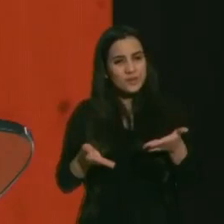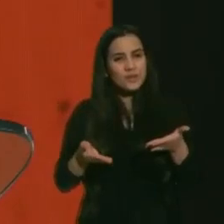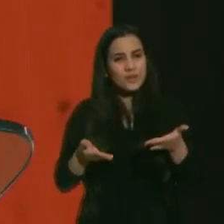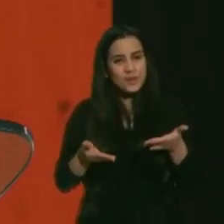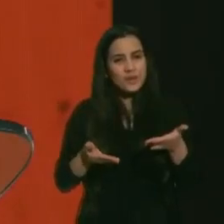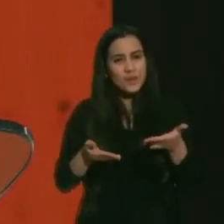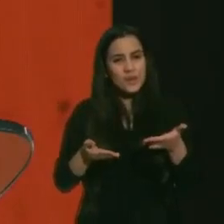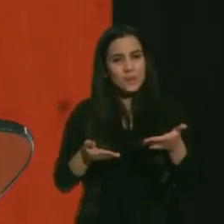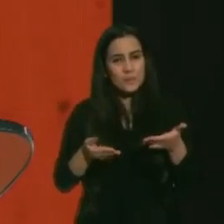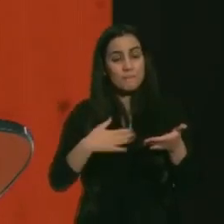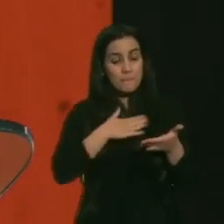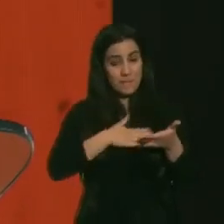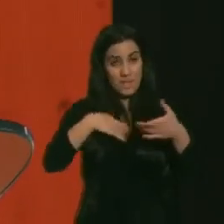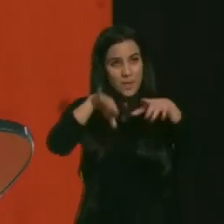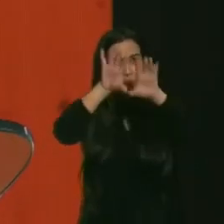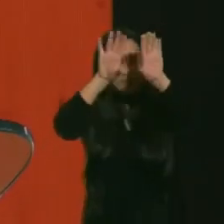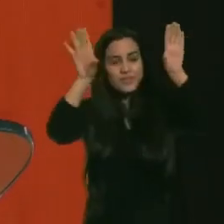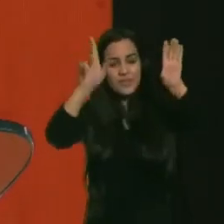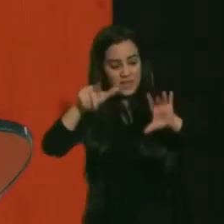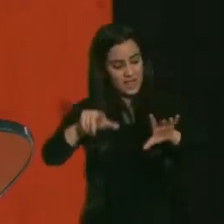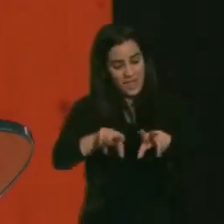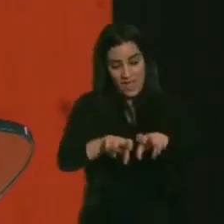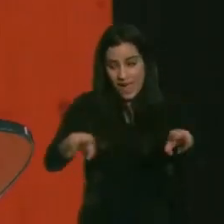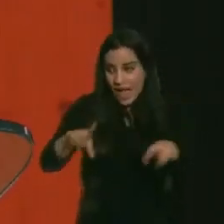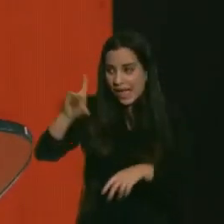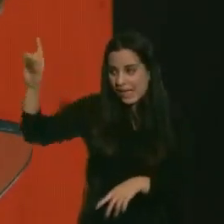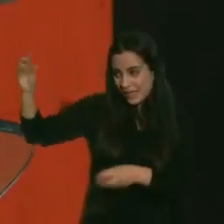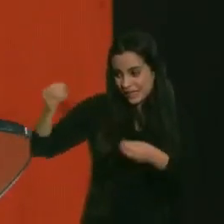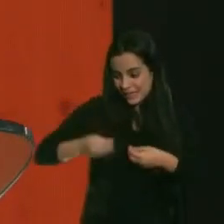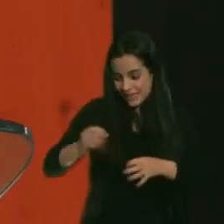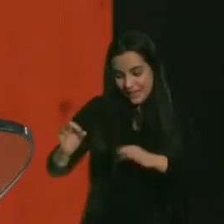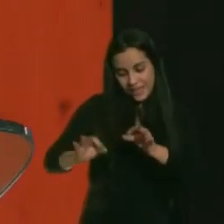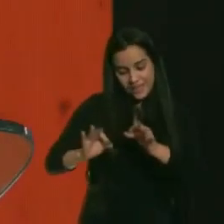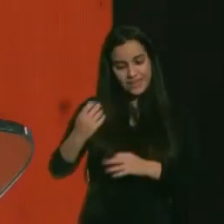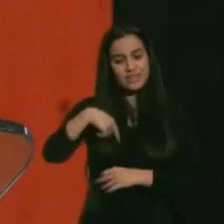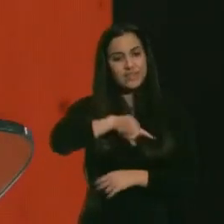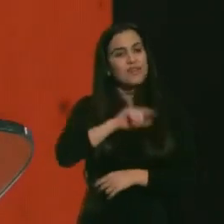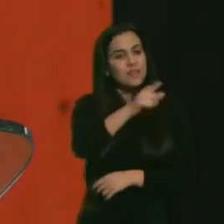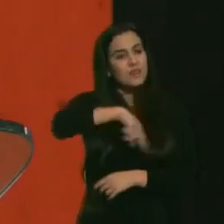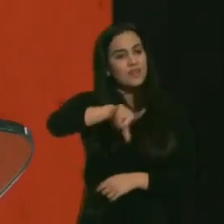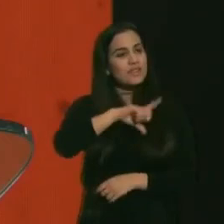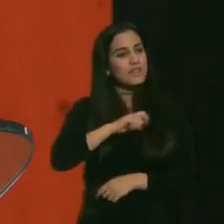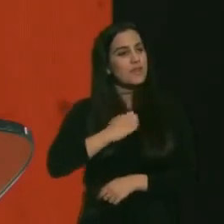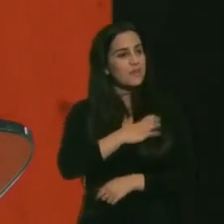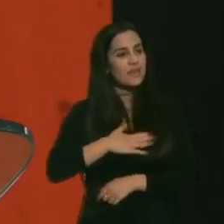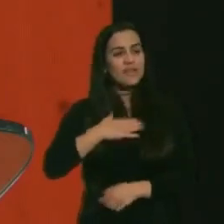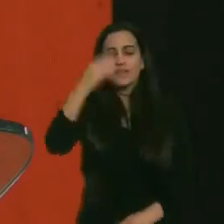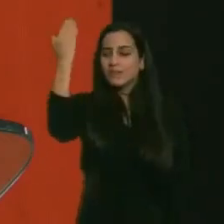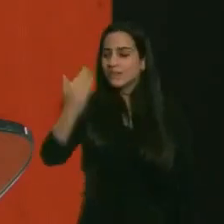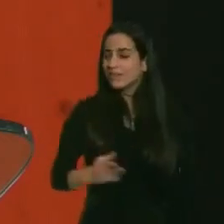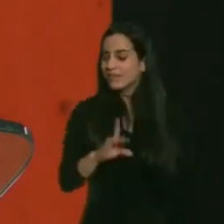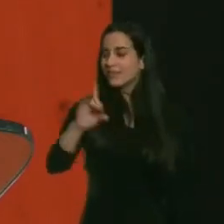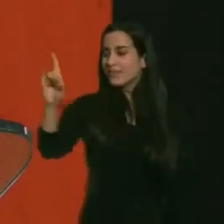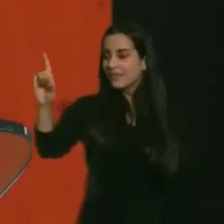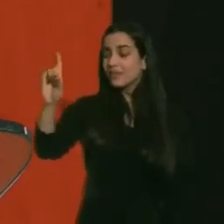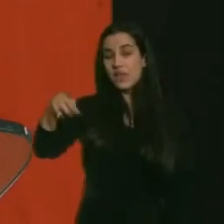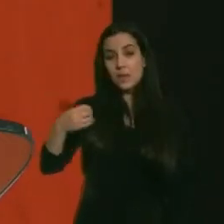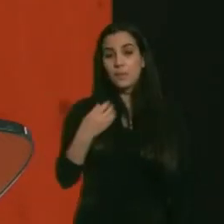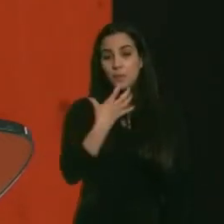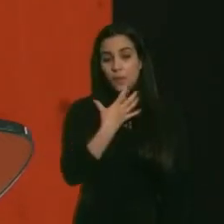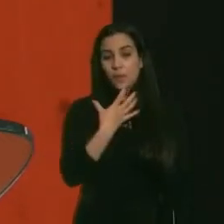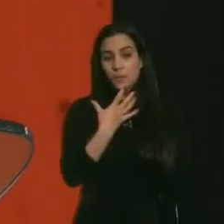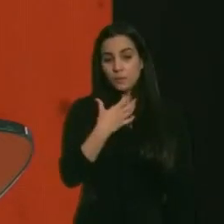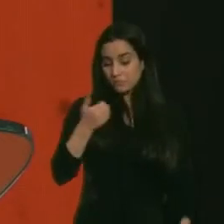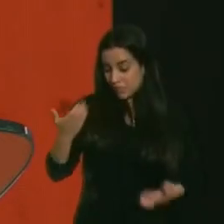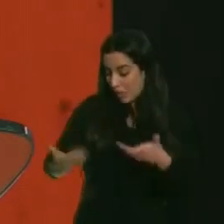céu? Esse banquete de Deus. Quantos têm prazer na presença de Deus? É bom falar